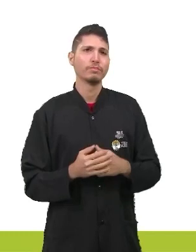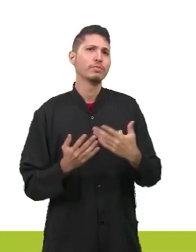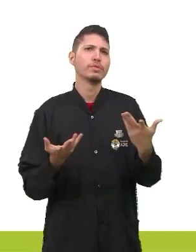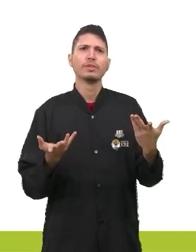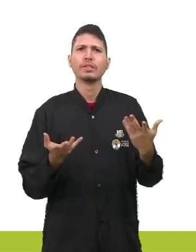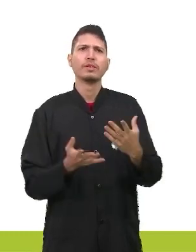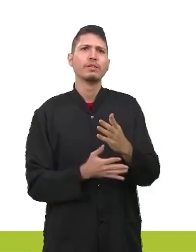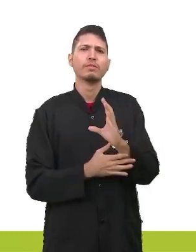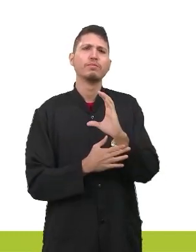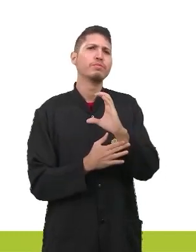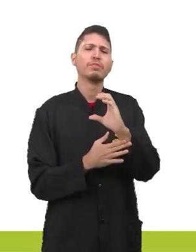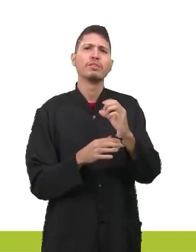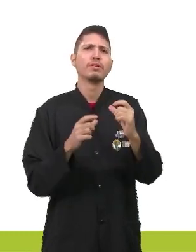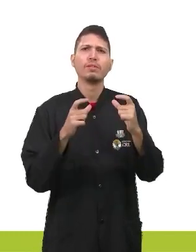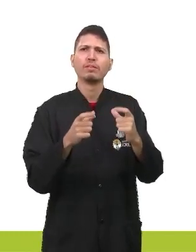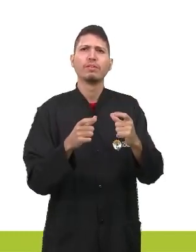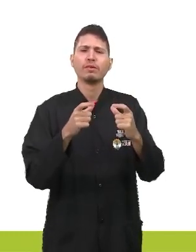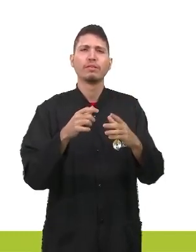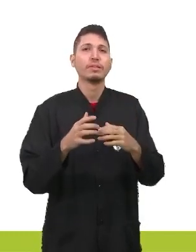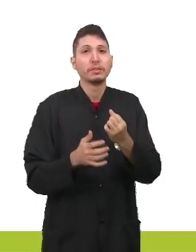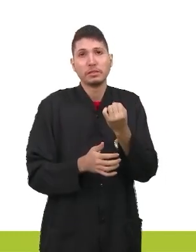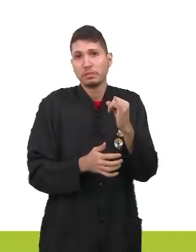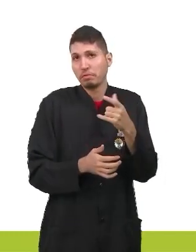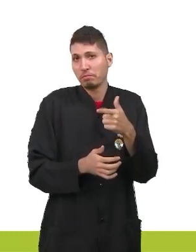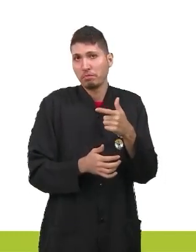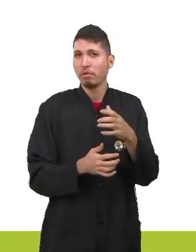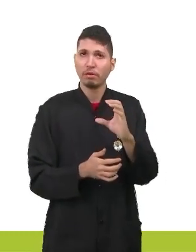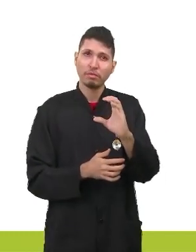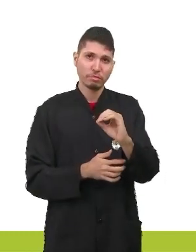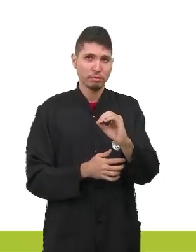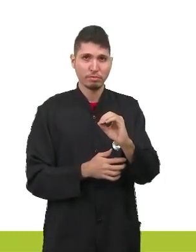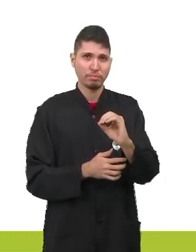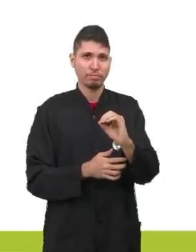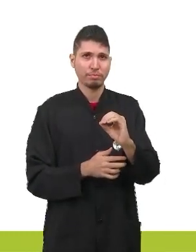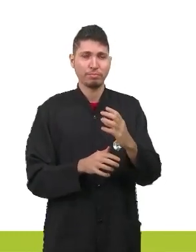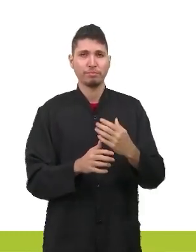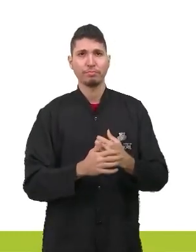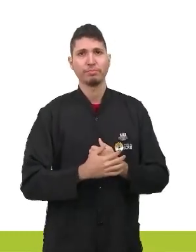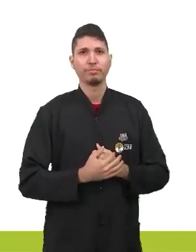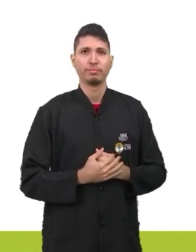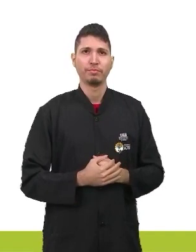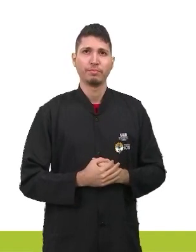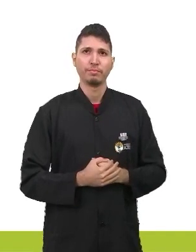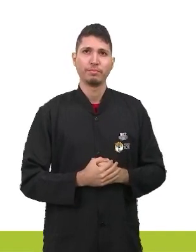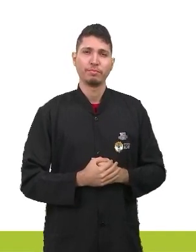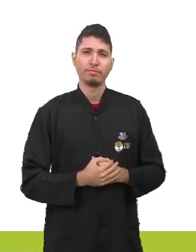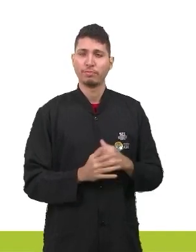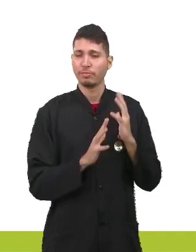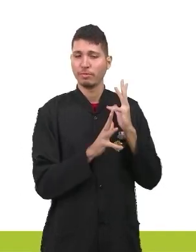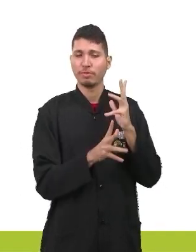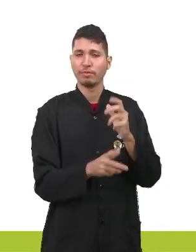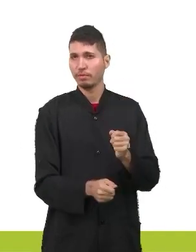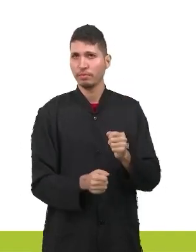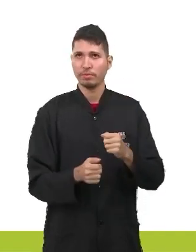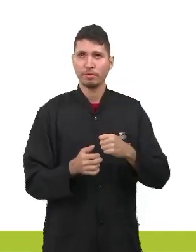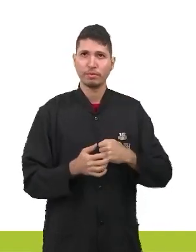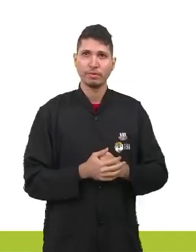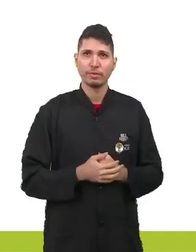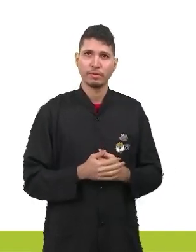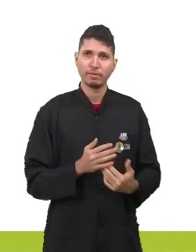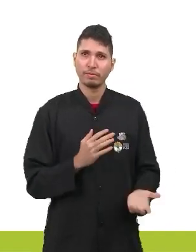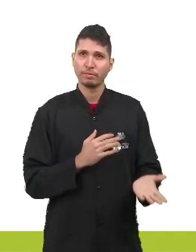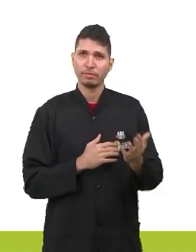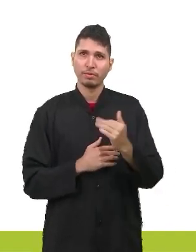Ele não aparece. Se ele não aparece, ele vale 0, né? Então, automaticamente, o Czinho vale 0. Pronto, revisada a questão dos coeficientes, vamos ao zero da